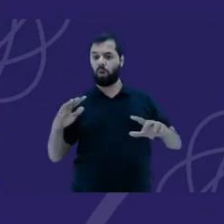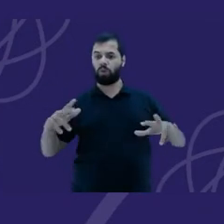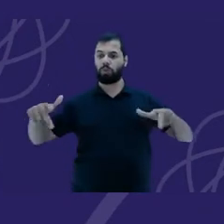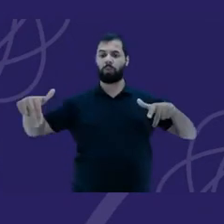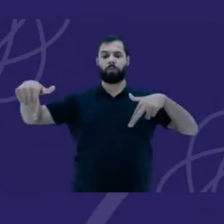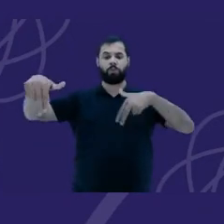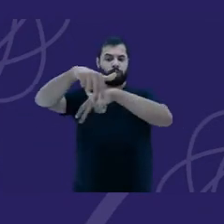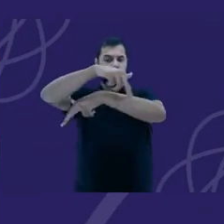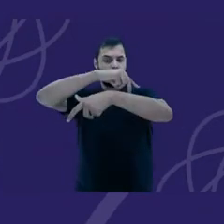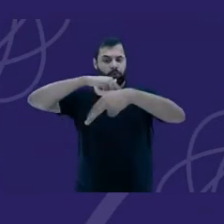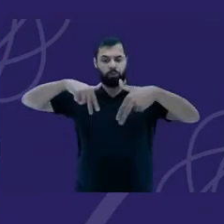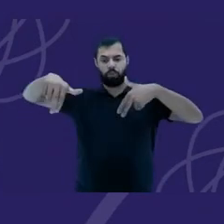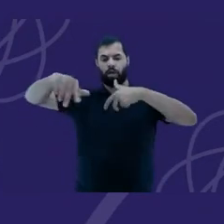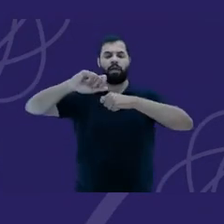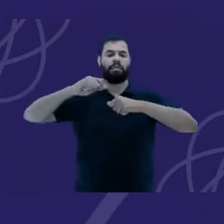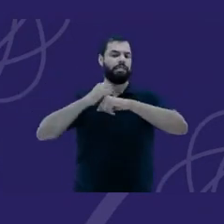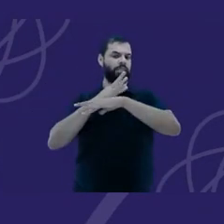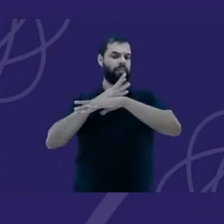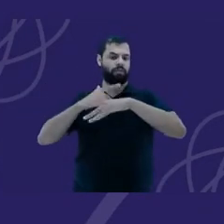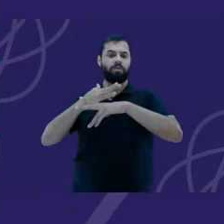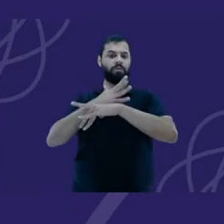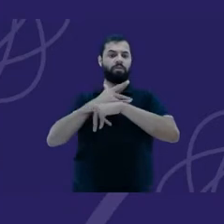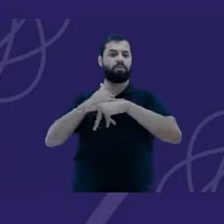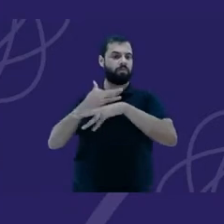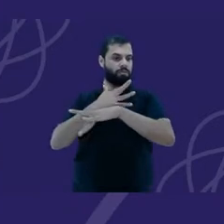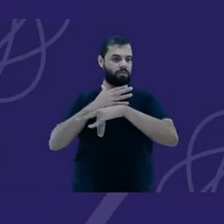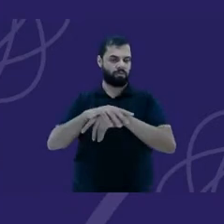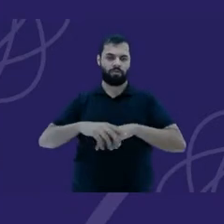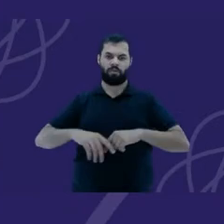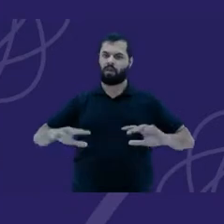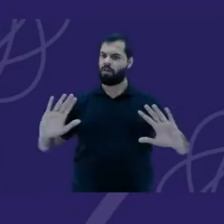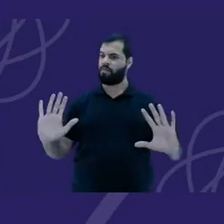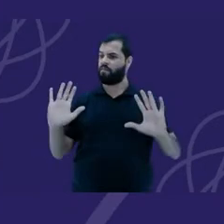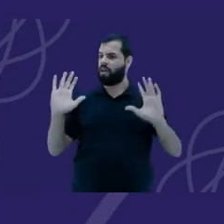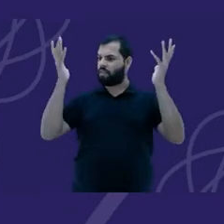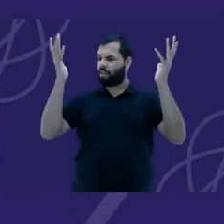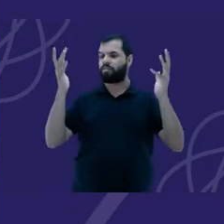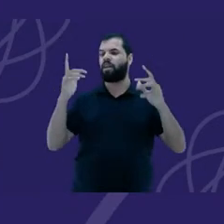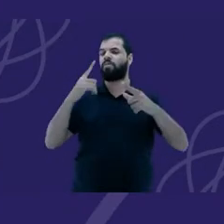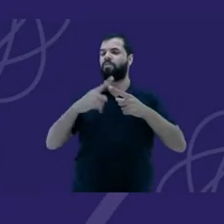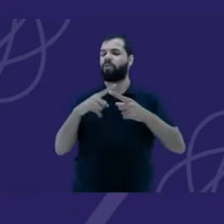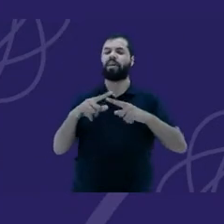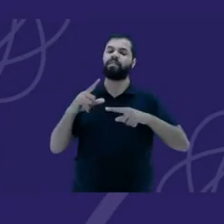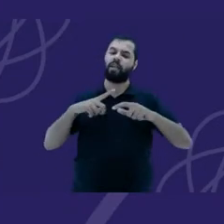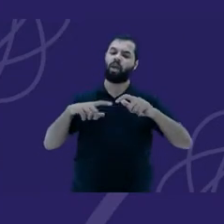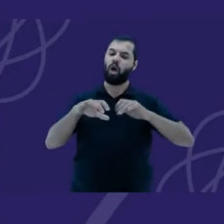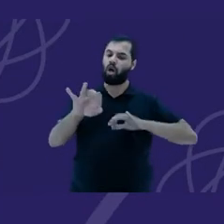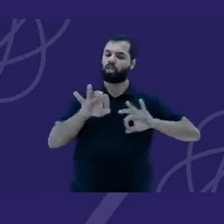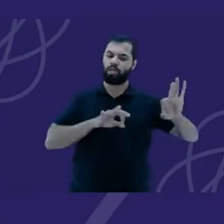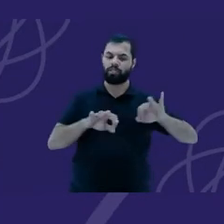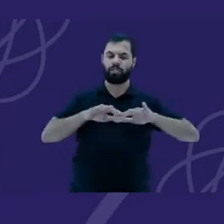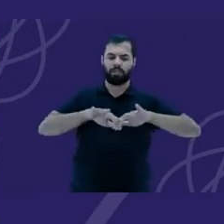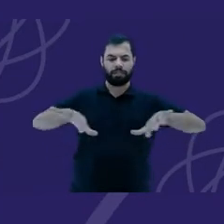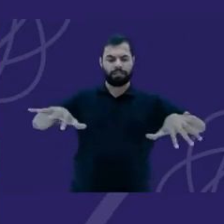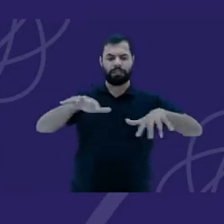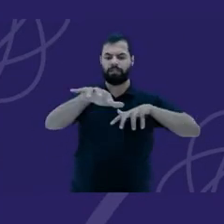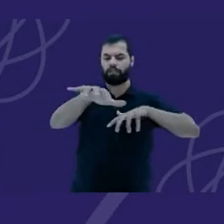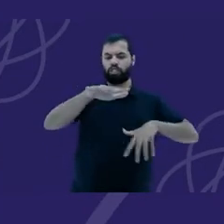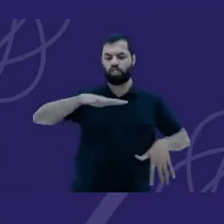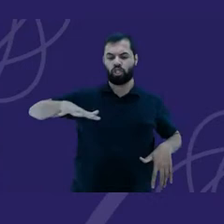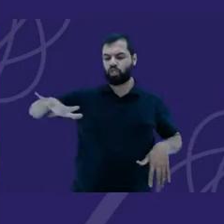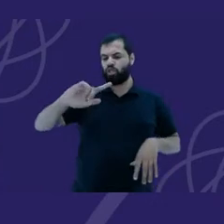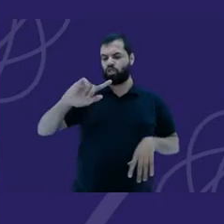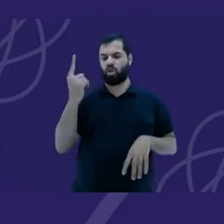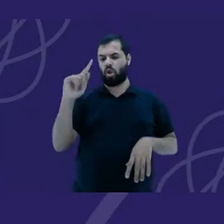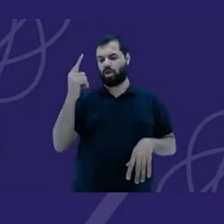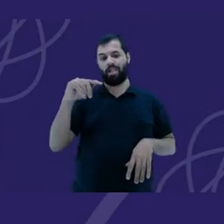trouxe. Nem sei como é que é, mais ou menos. A questão geográfica, né, do Rio de Janeiro, ela nos traz